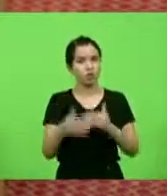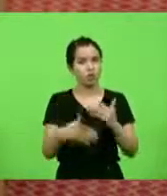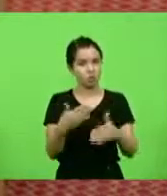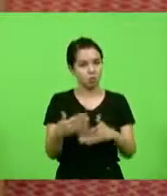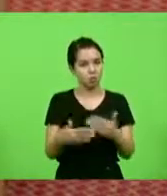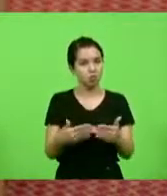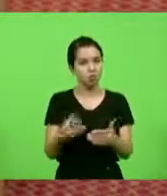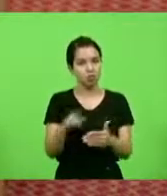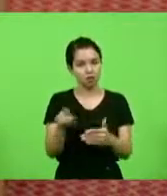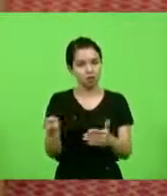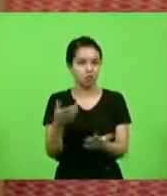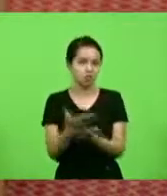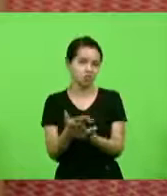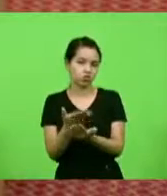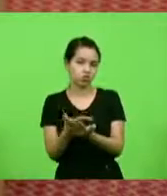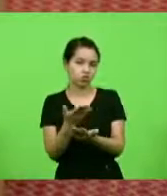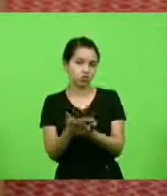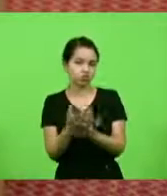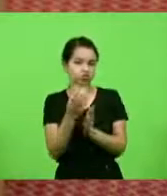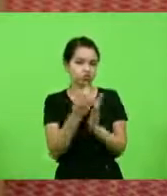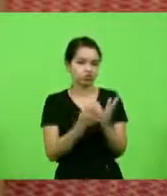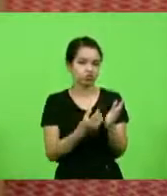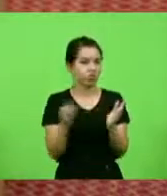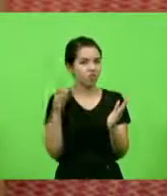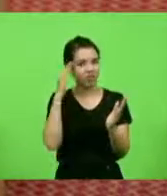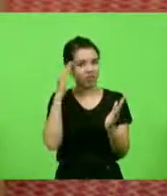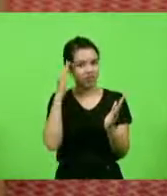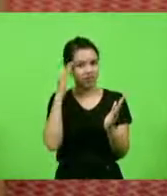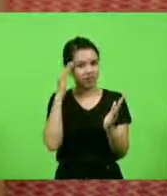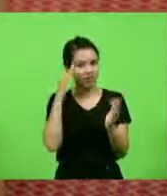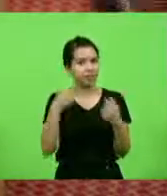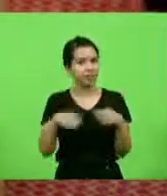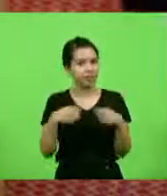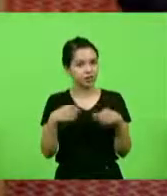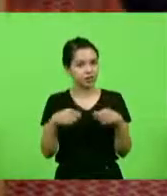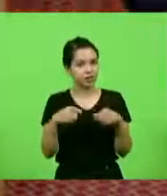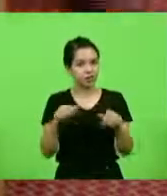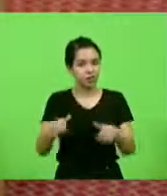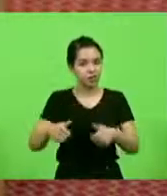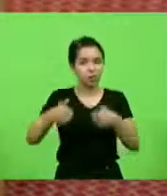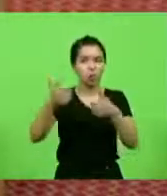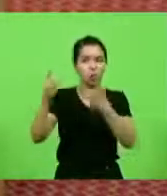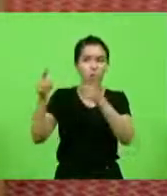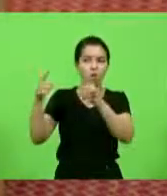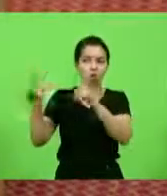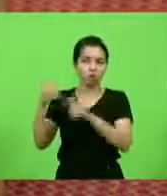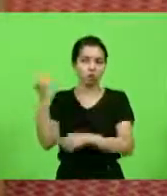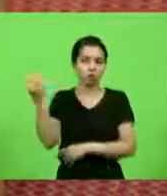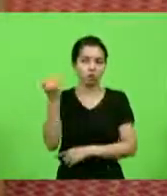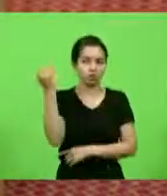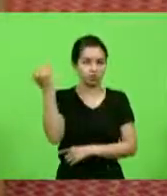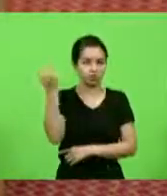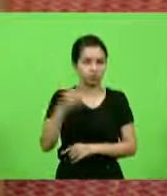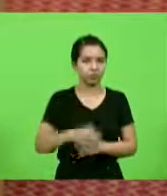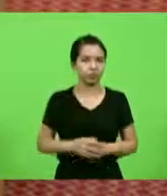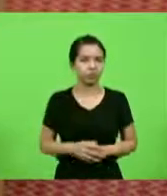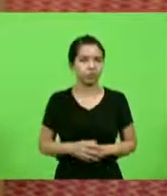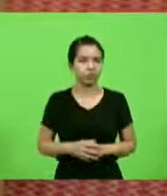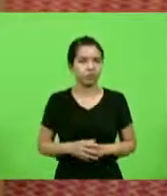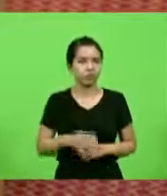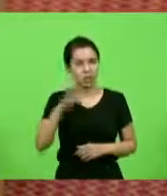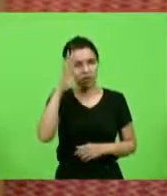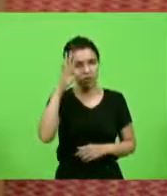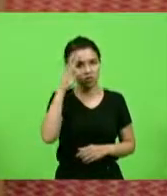do currículo, eles entenderam que tinha que reforçar outras matérias. Imagine nós,